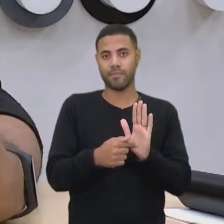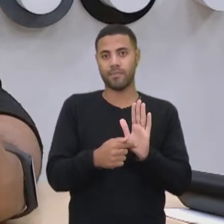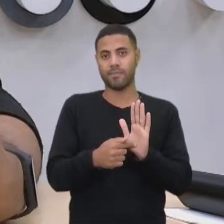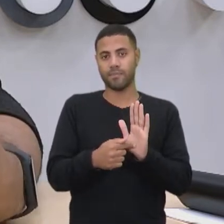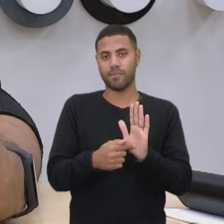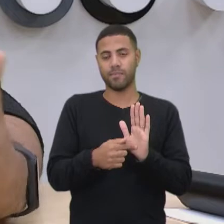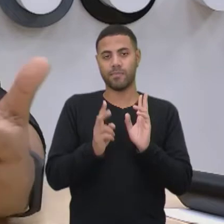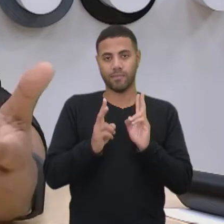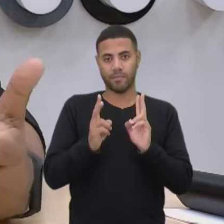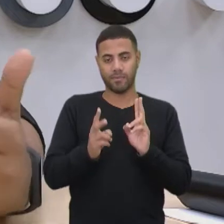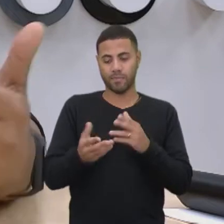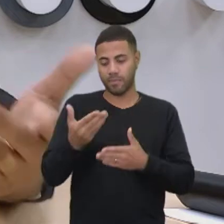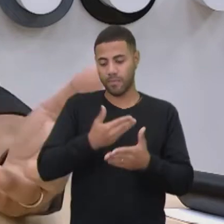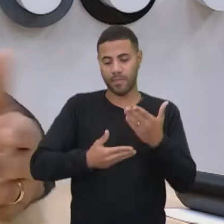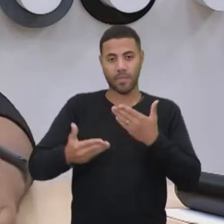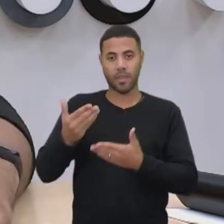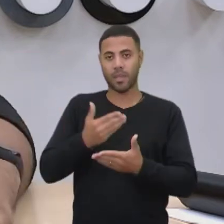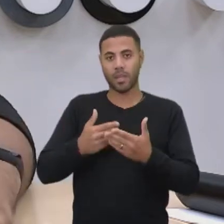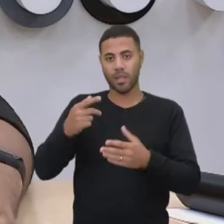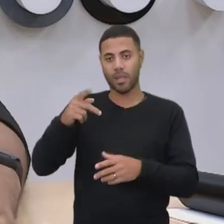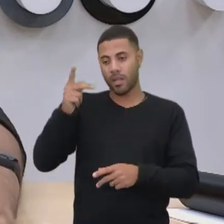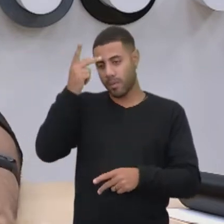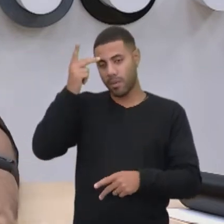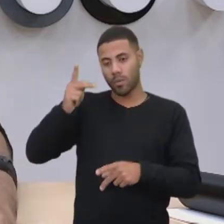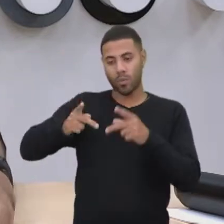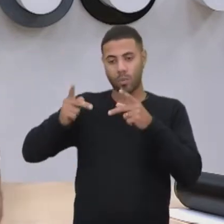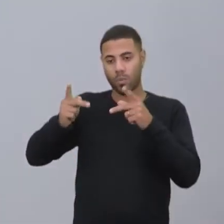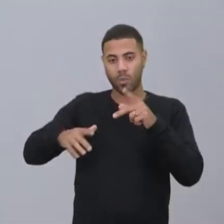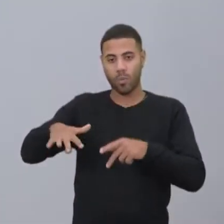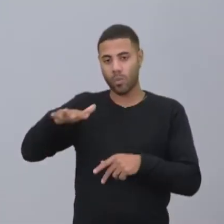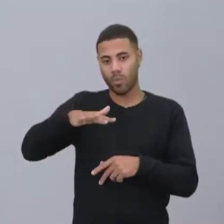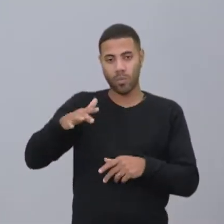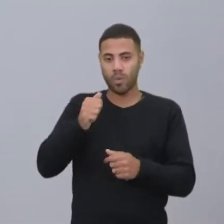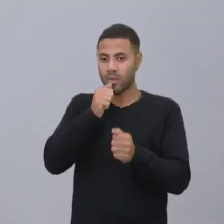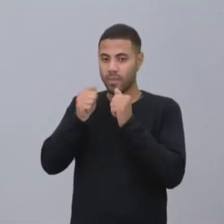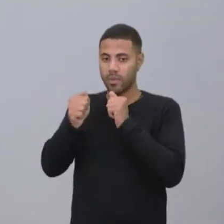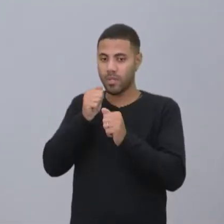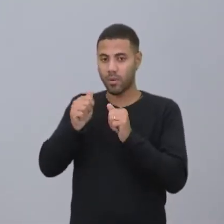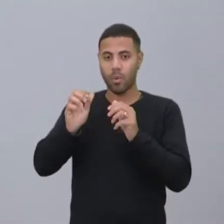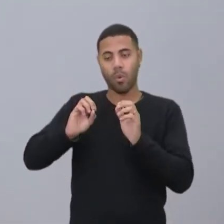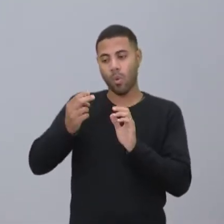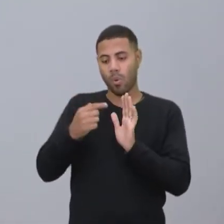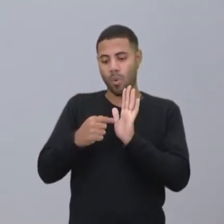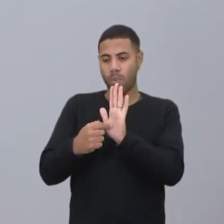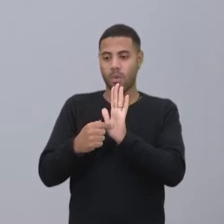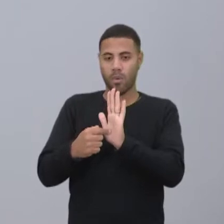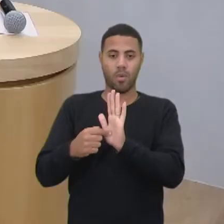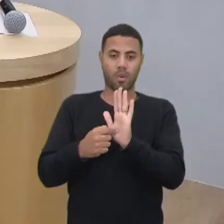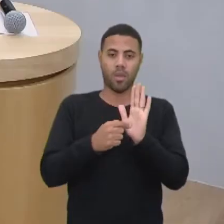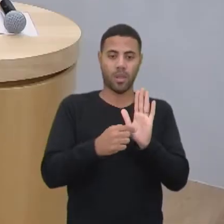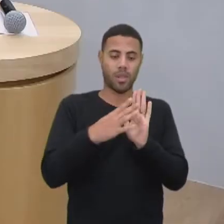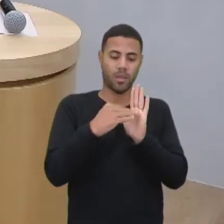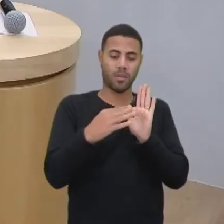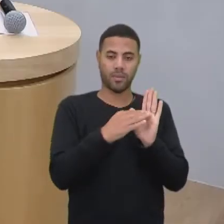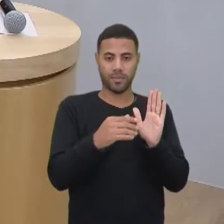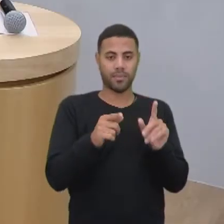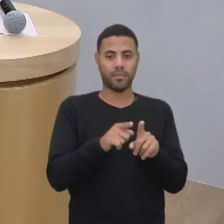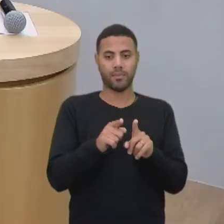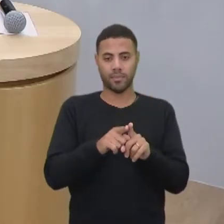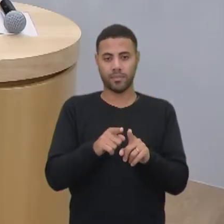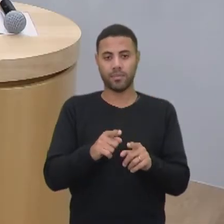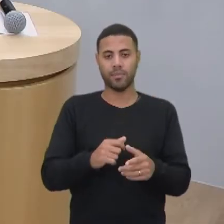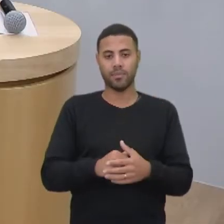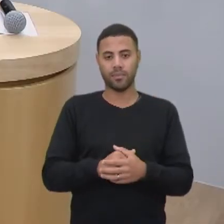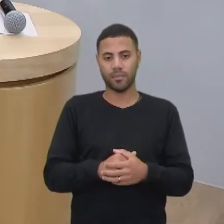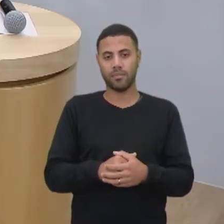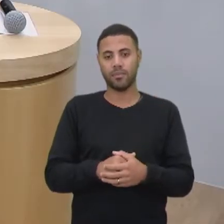interlocução, com o público, com o leitor e Talvez quem eu quero atingir, quem vai ser meu leitor, quem vai ser aí... Você vai